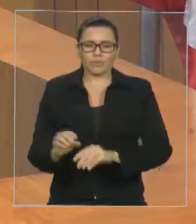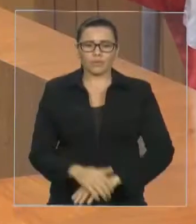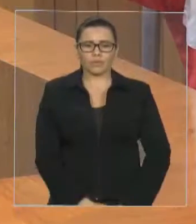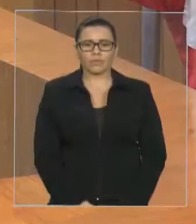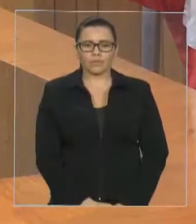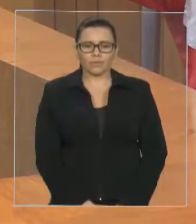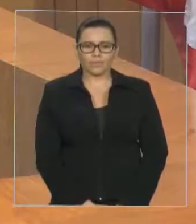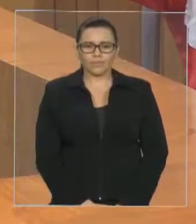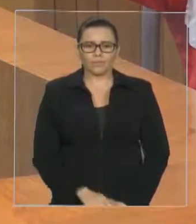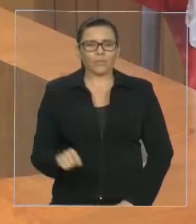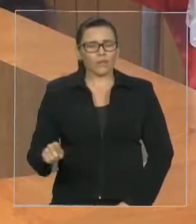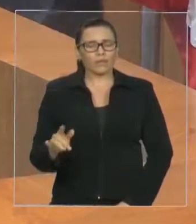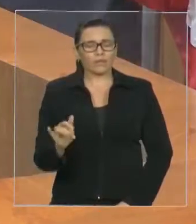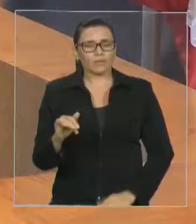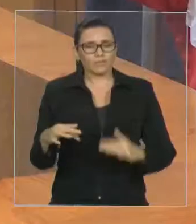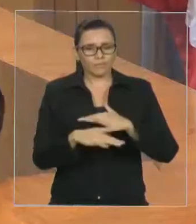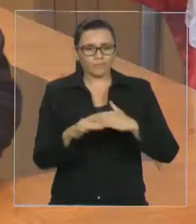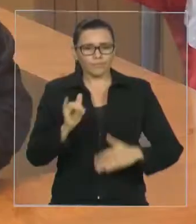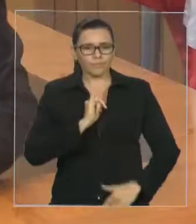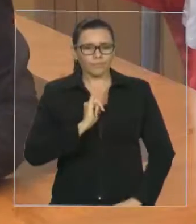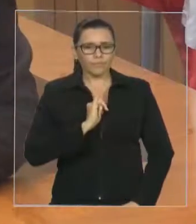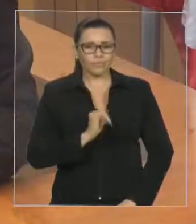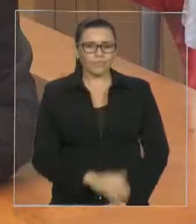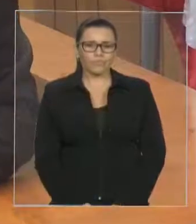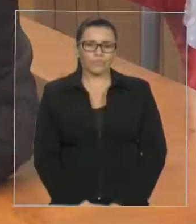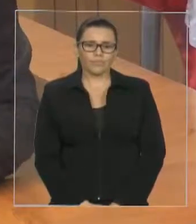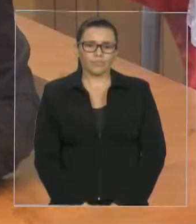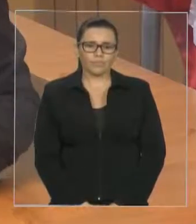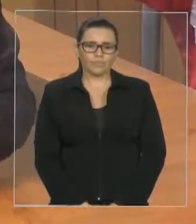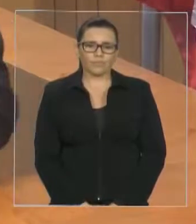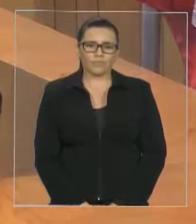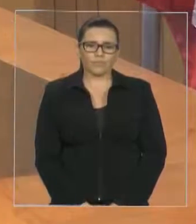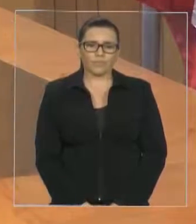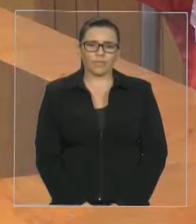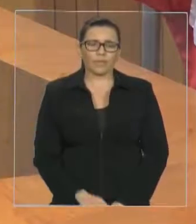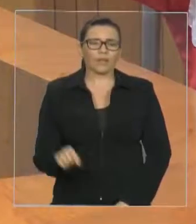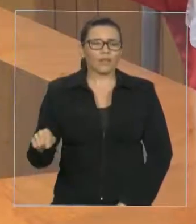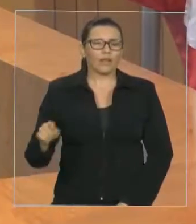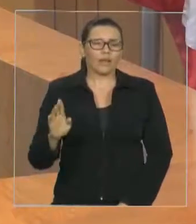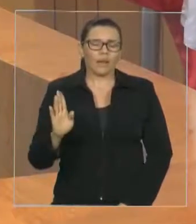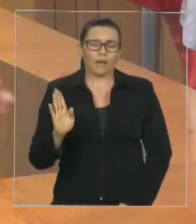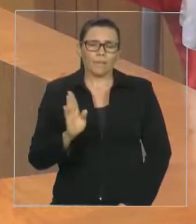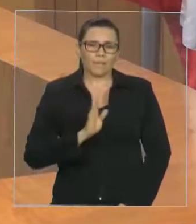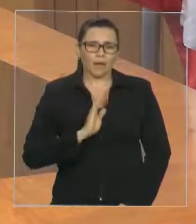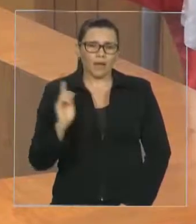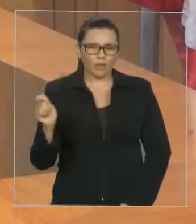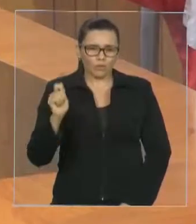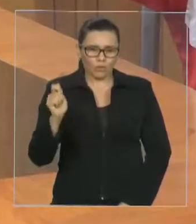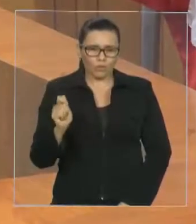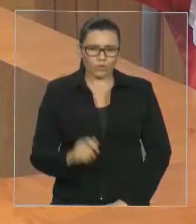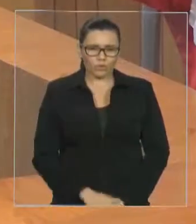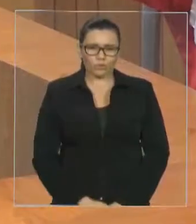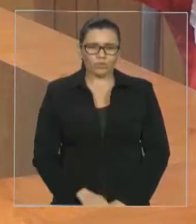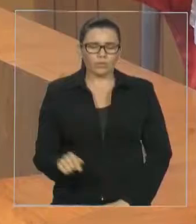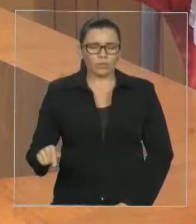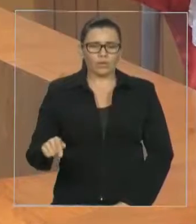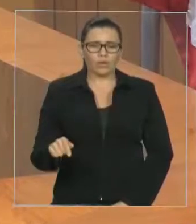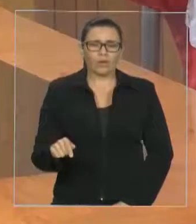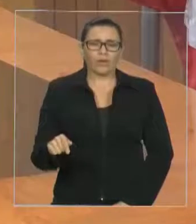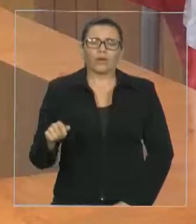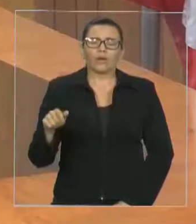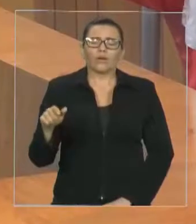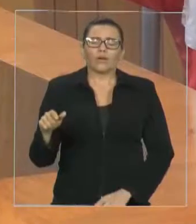do campeonato estadual do Leandrão, lá de Barra do Corda, para o Frei Epifânio Imperatriz,